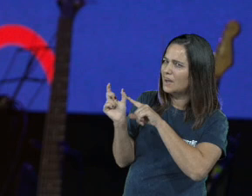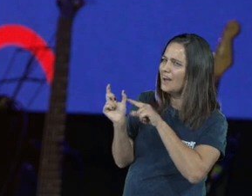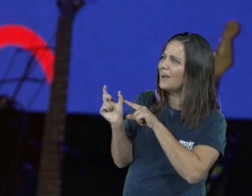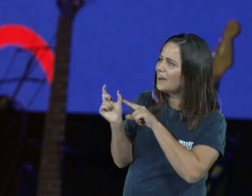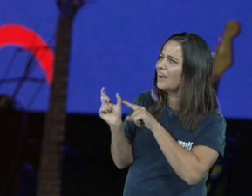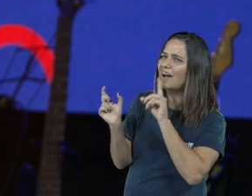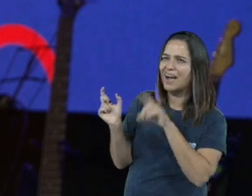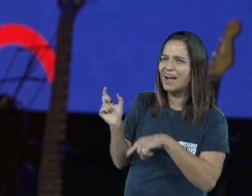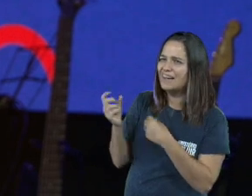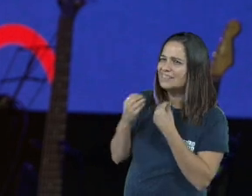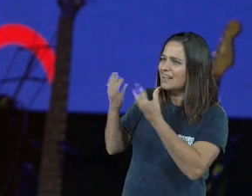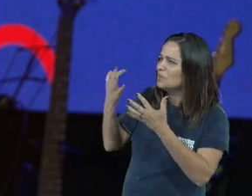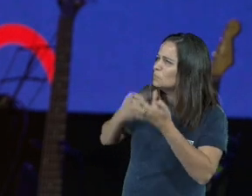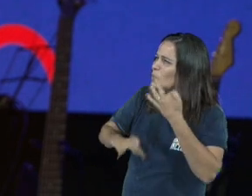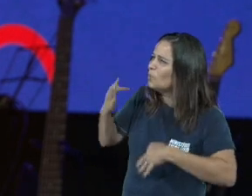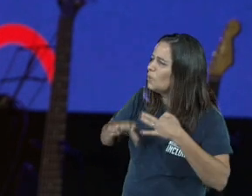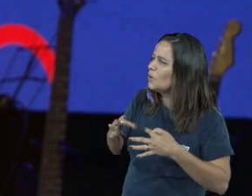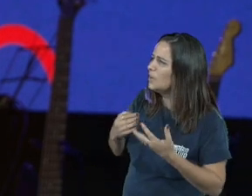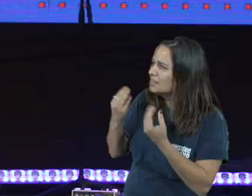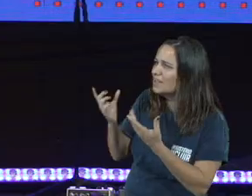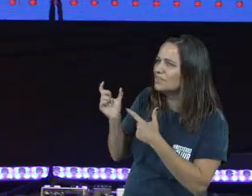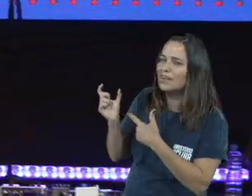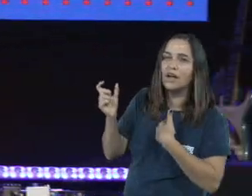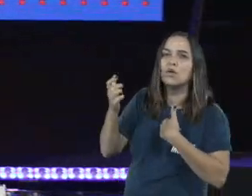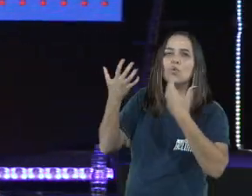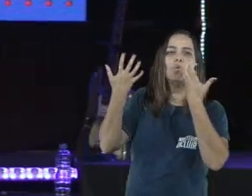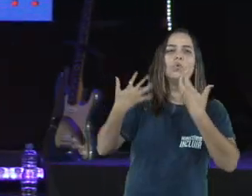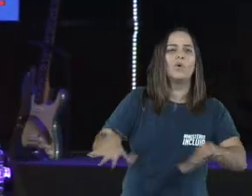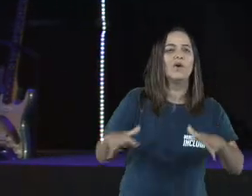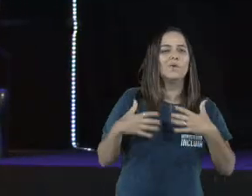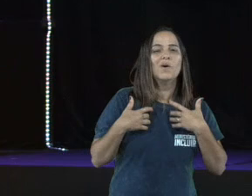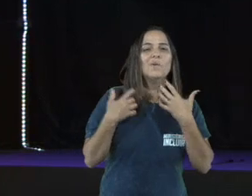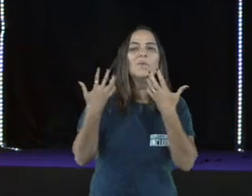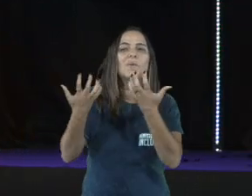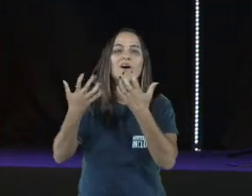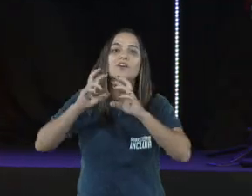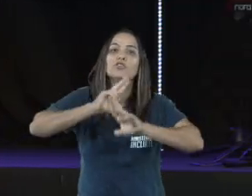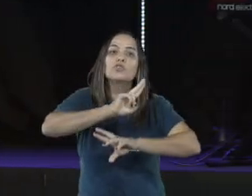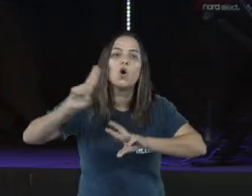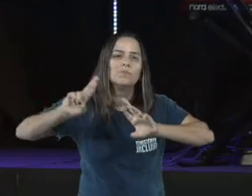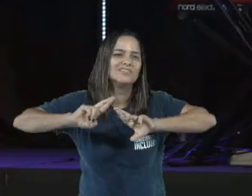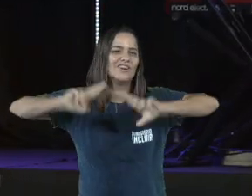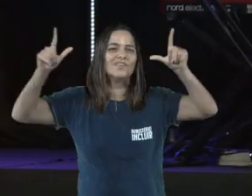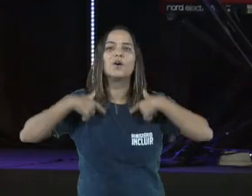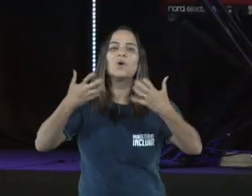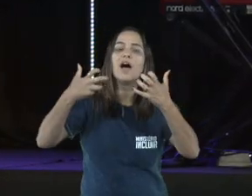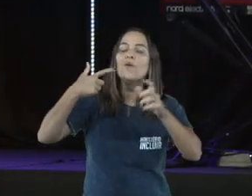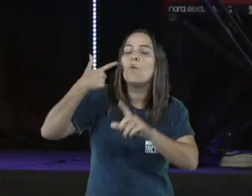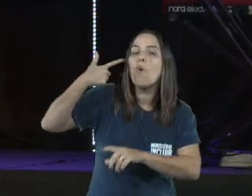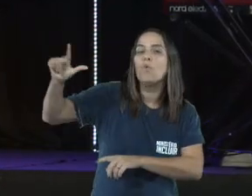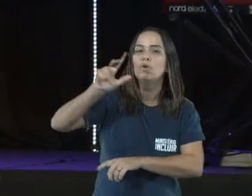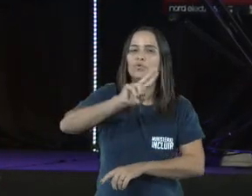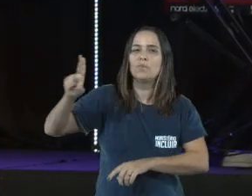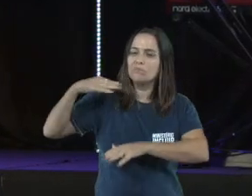minha vida eu não quero me ver assim eu quero me ver como alguém que alargar as tendas como alguém Quer alcançar novos horizontes como alguém que